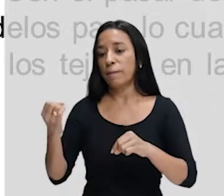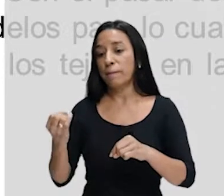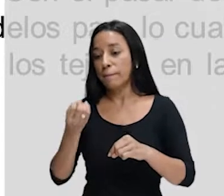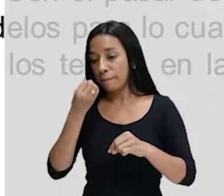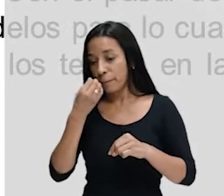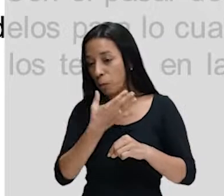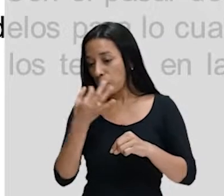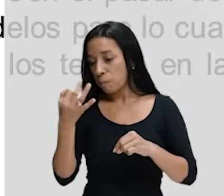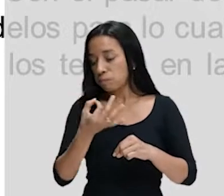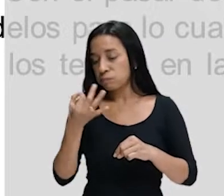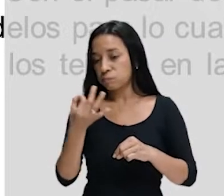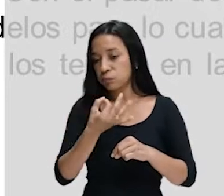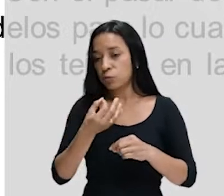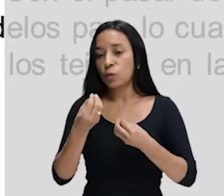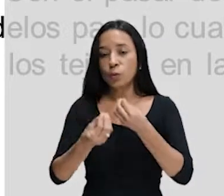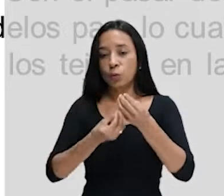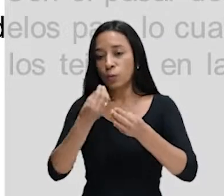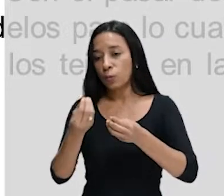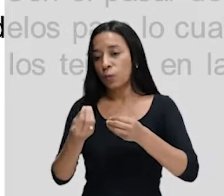como carteiras,